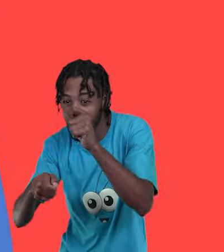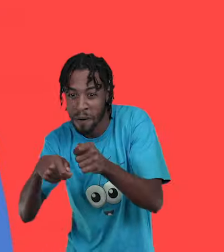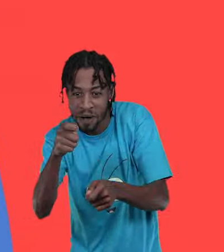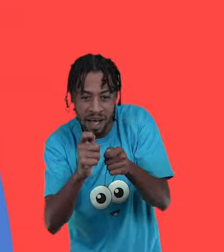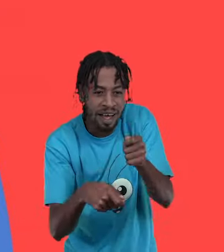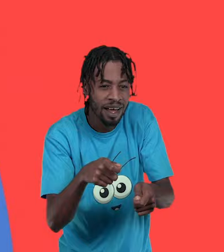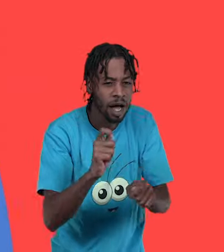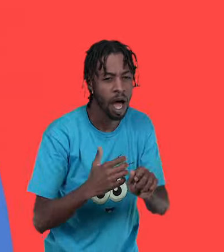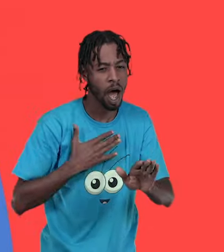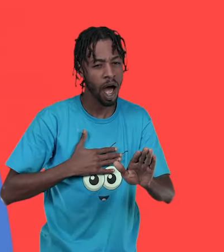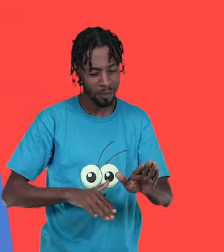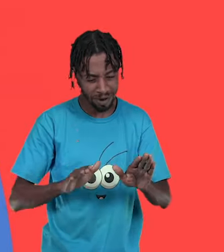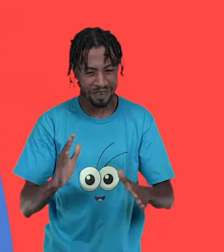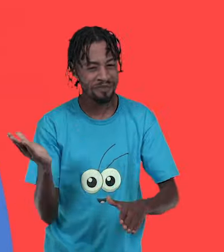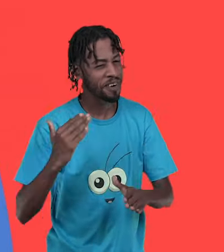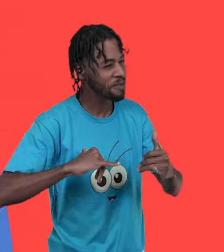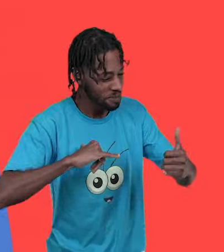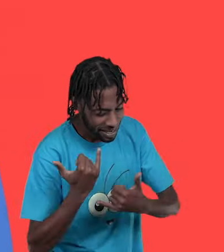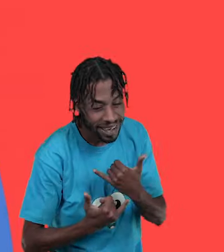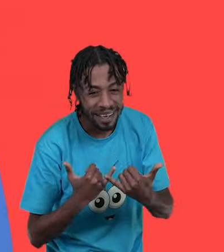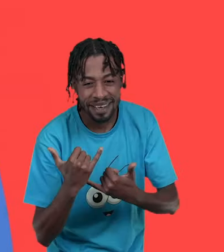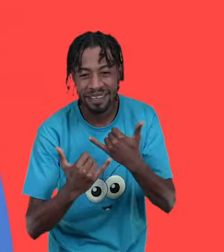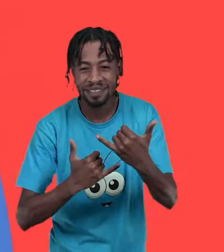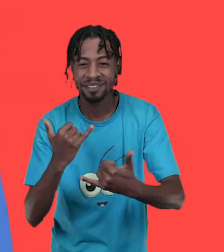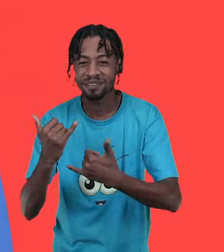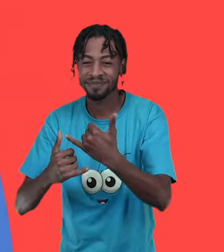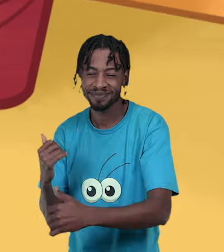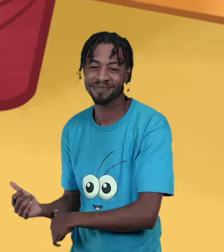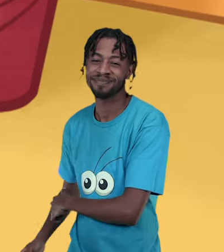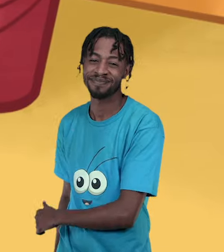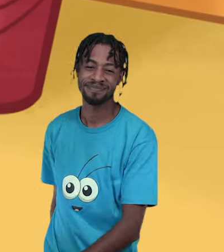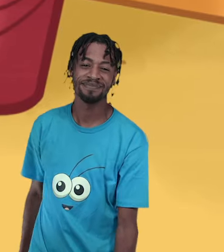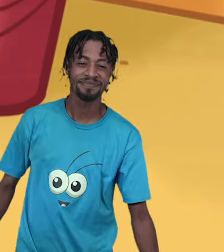as cores devagar Vamos, vamos pintar